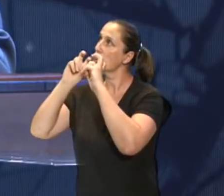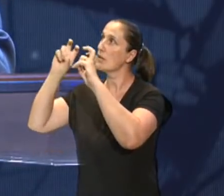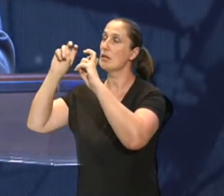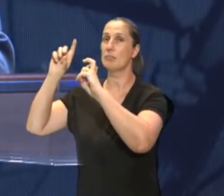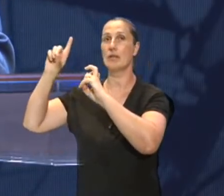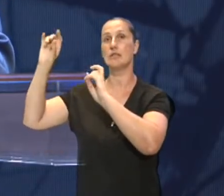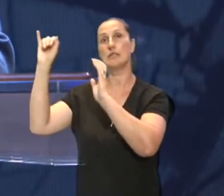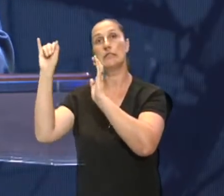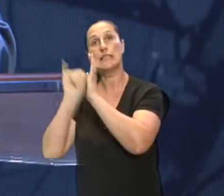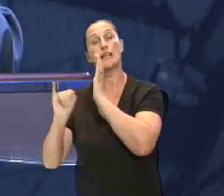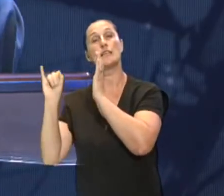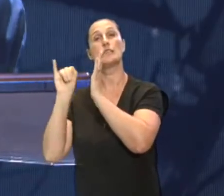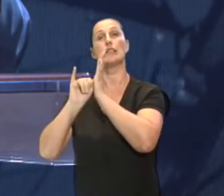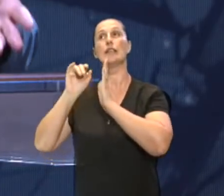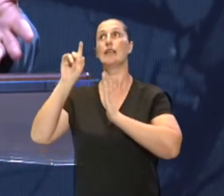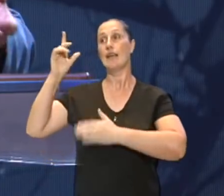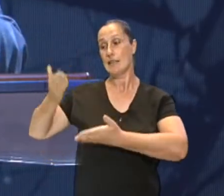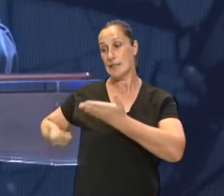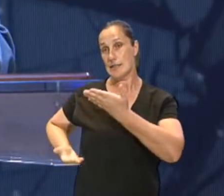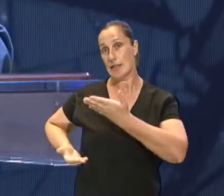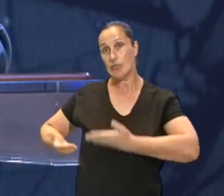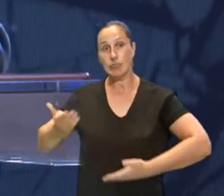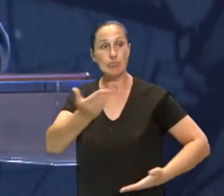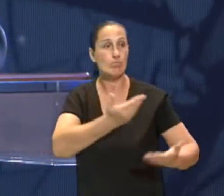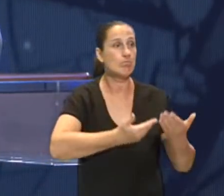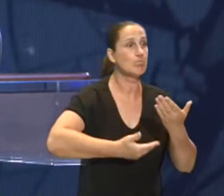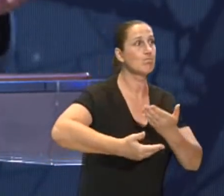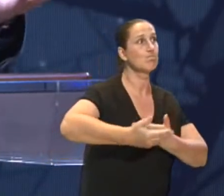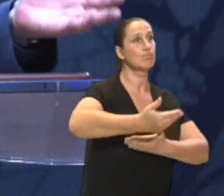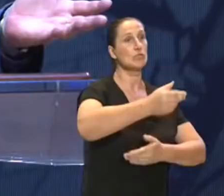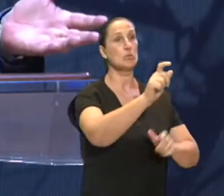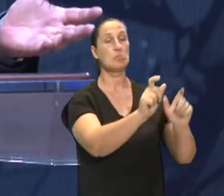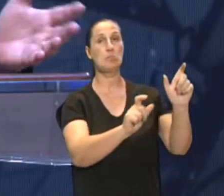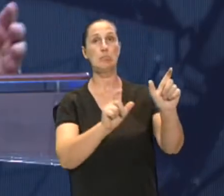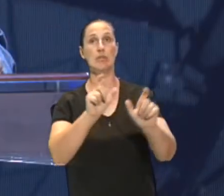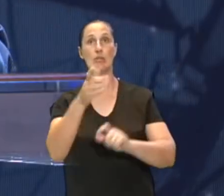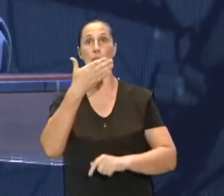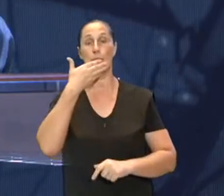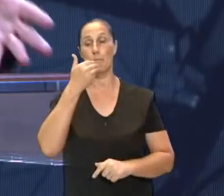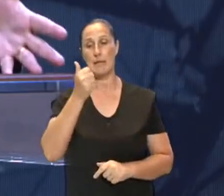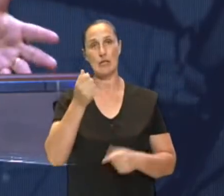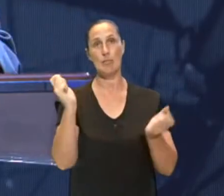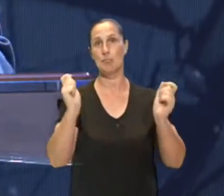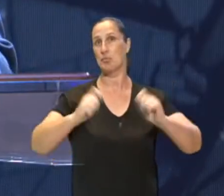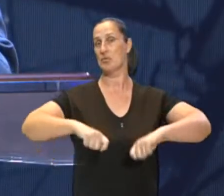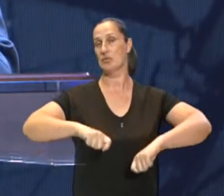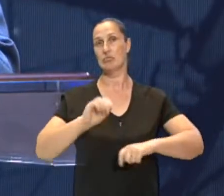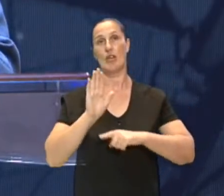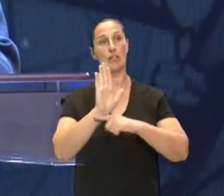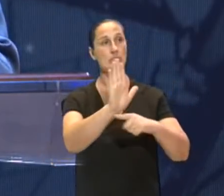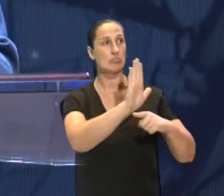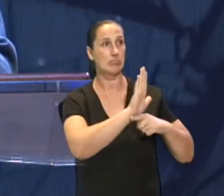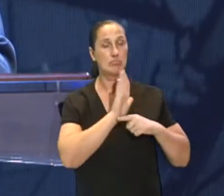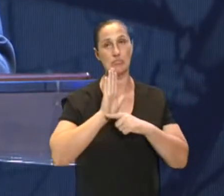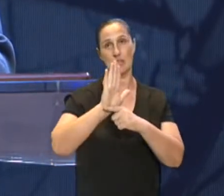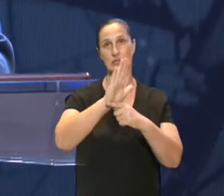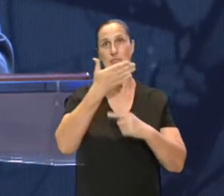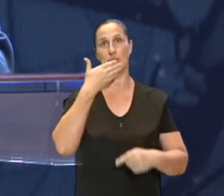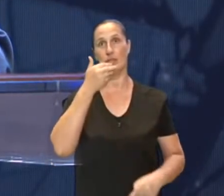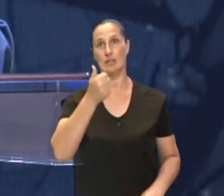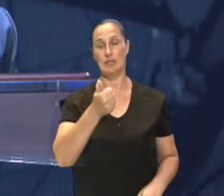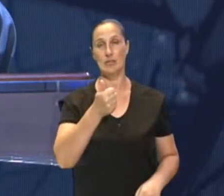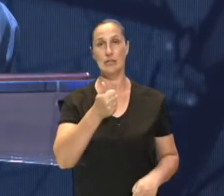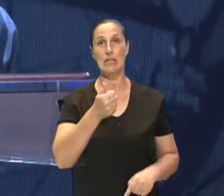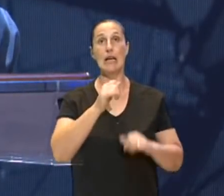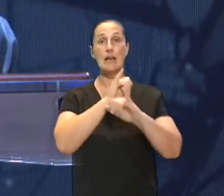Senhor, é servir as pessoas da melhor maneira possível, ajudando da melhor maneira possível